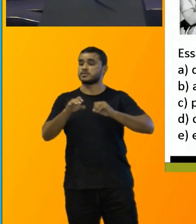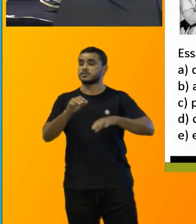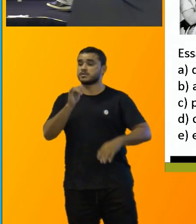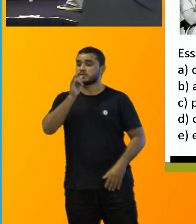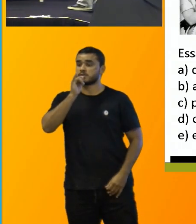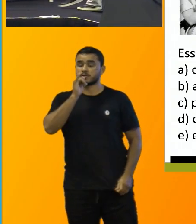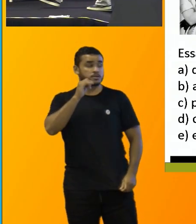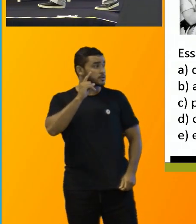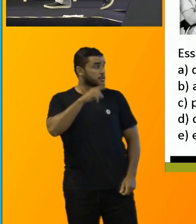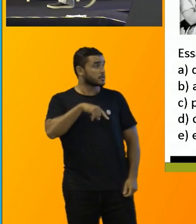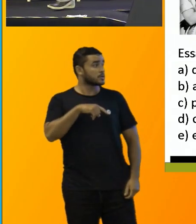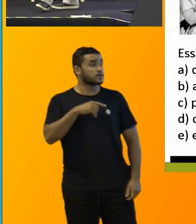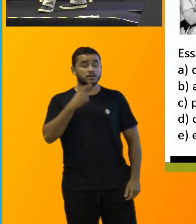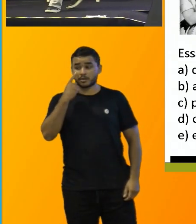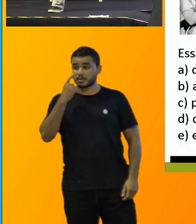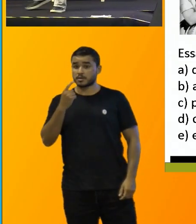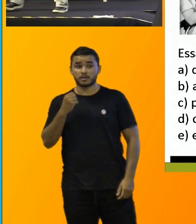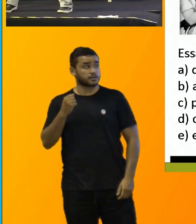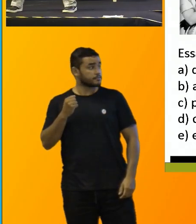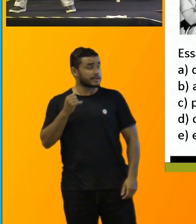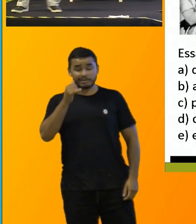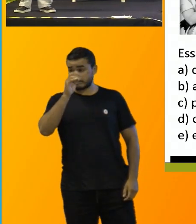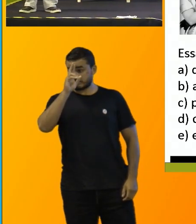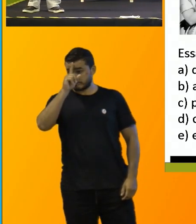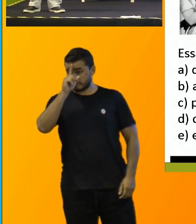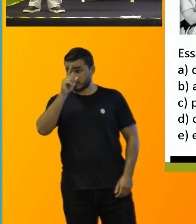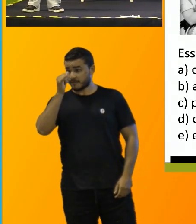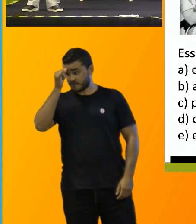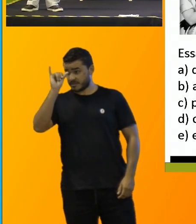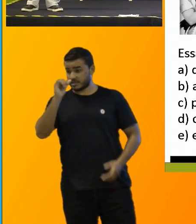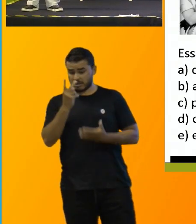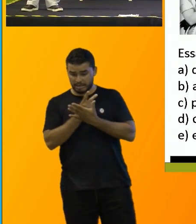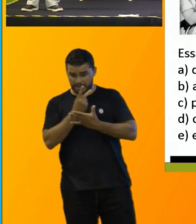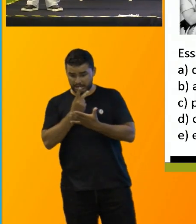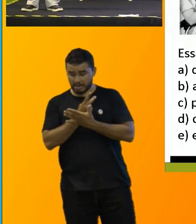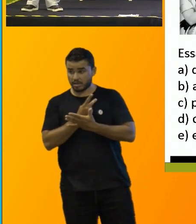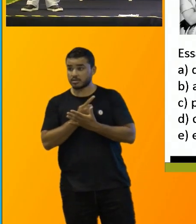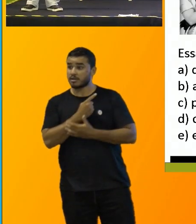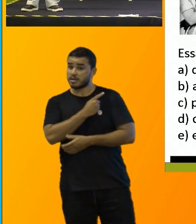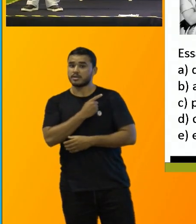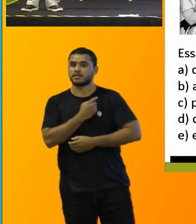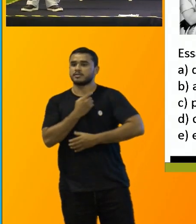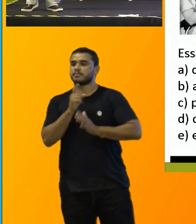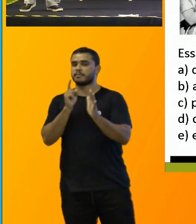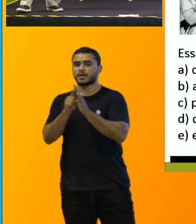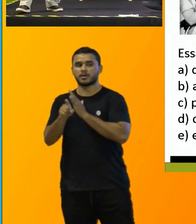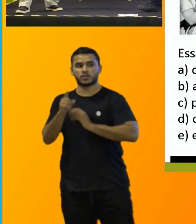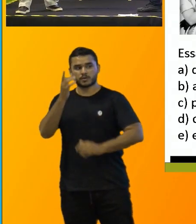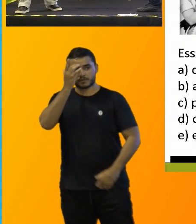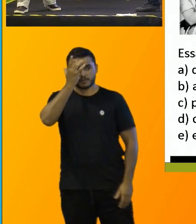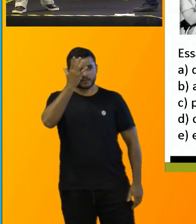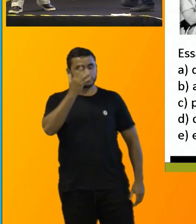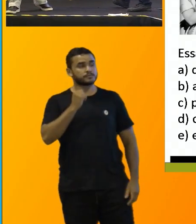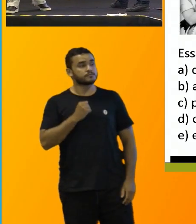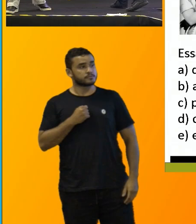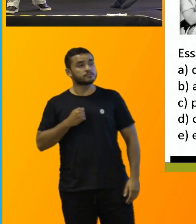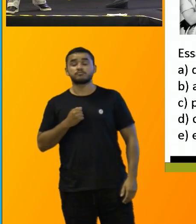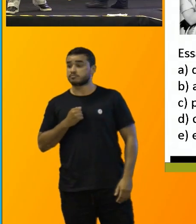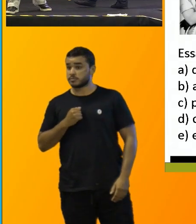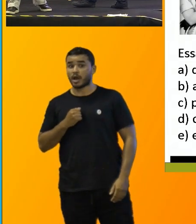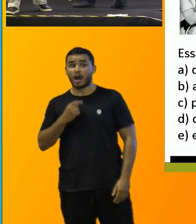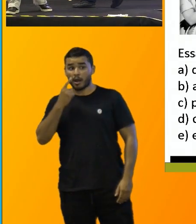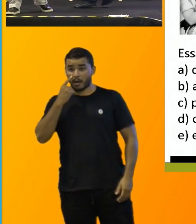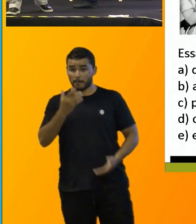não pode errar. Sabe por que você não pode errar? Porque é uma questão fácil. Você não pode,